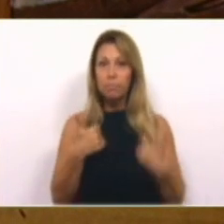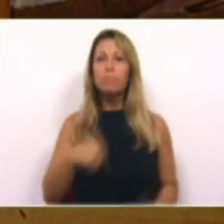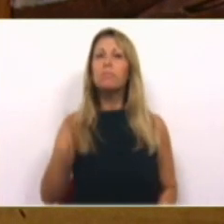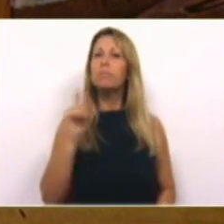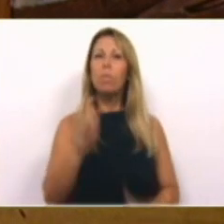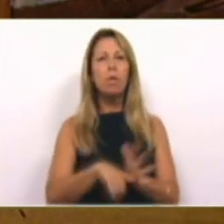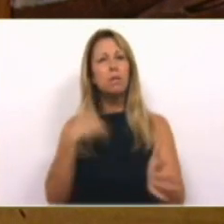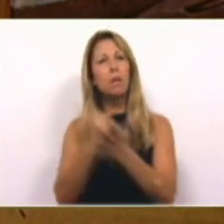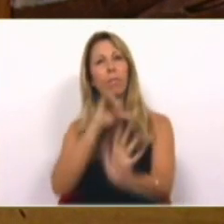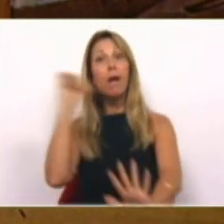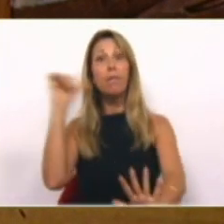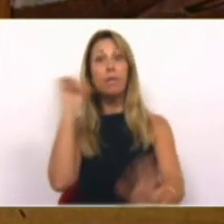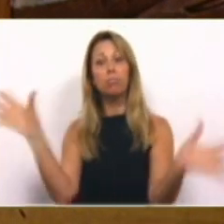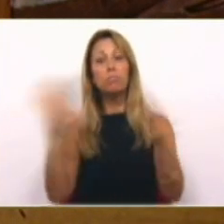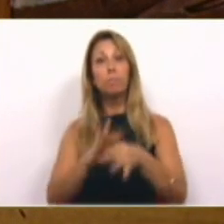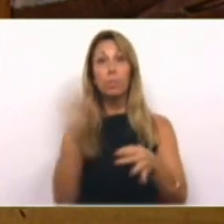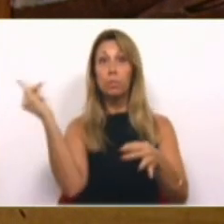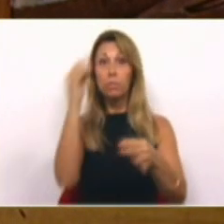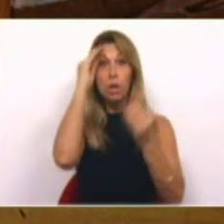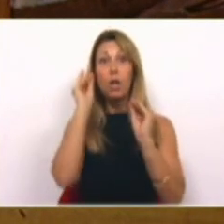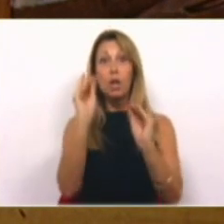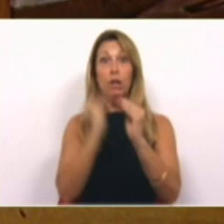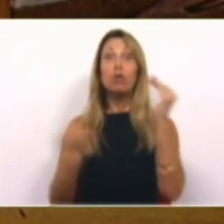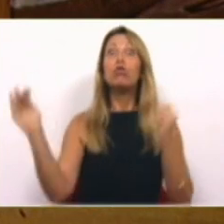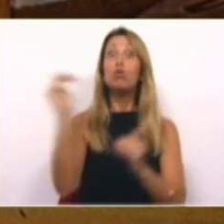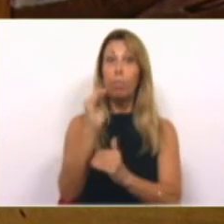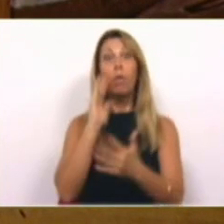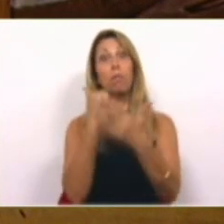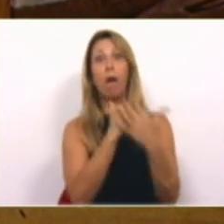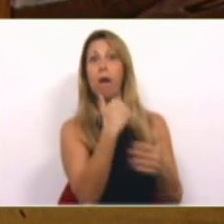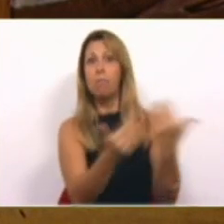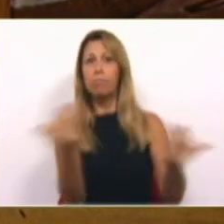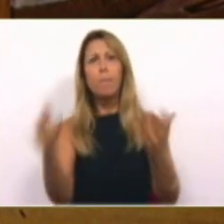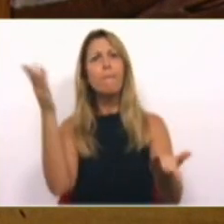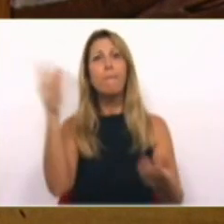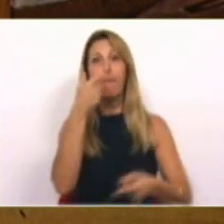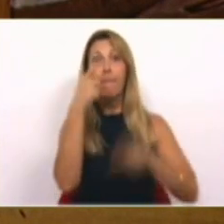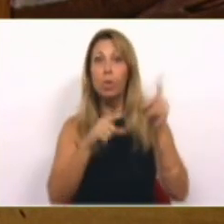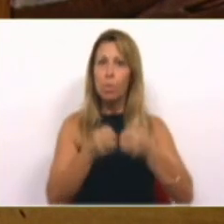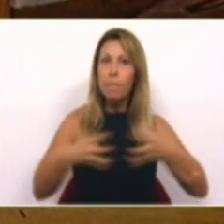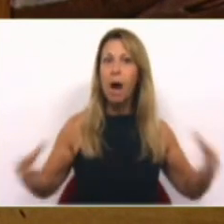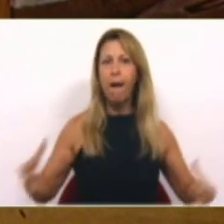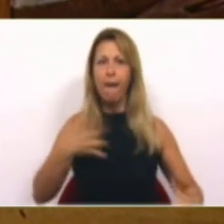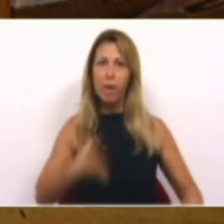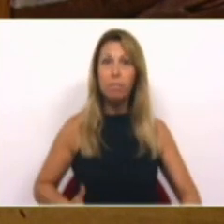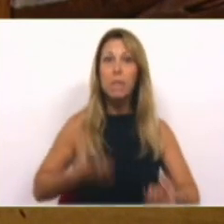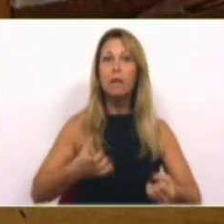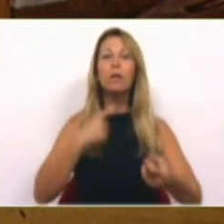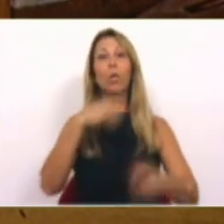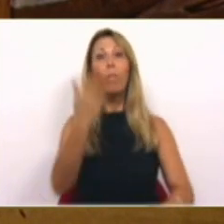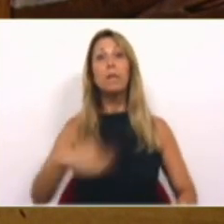ensino superior dotado de instrumentos para chegar cada vez a mais cidadãos, por uma ciência cada vez mais livre